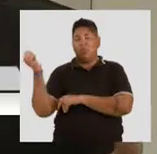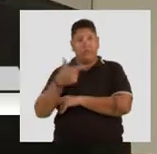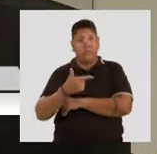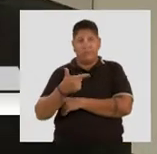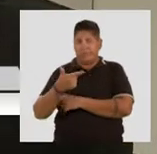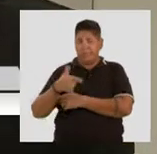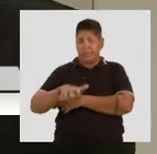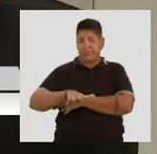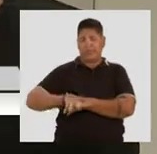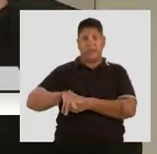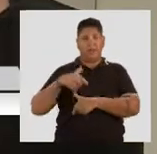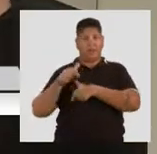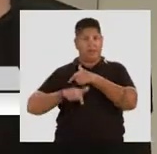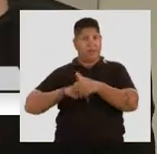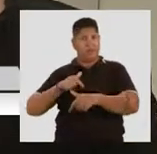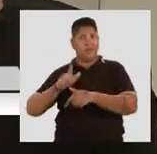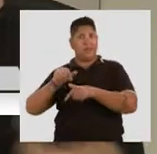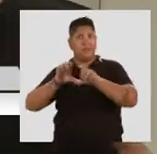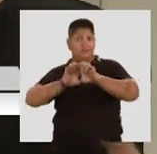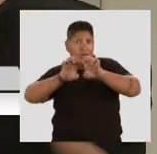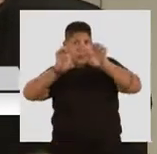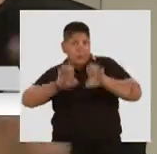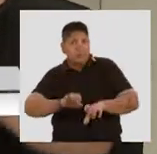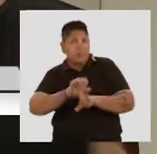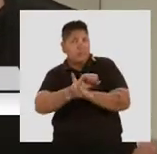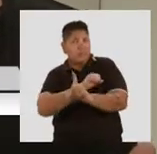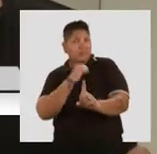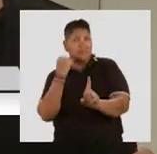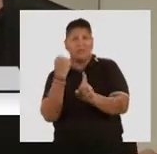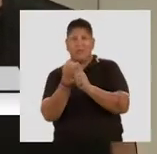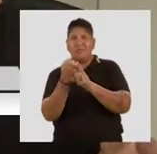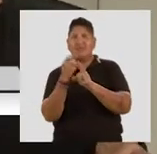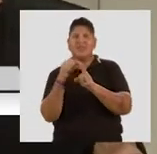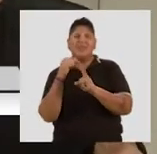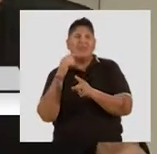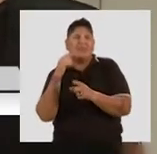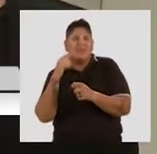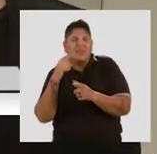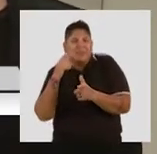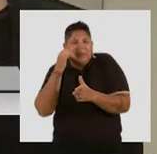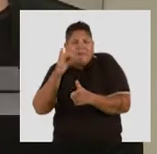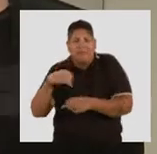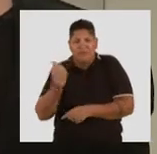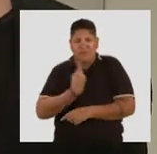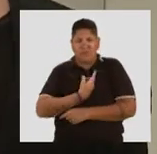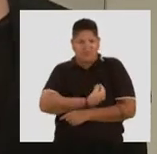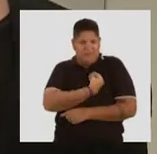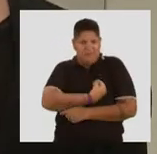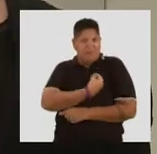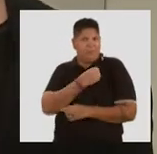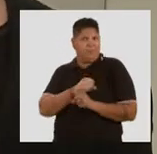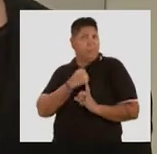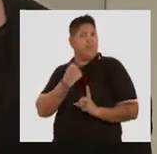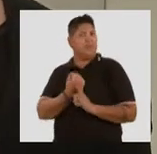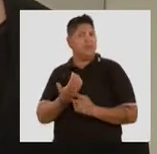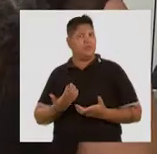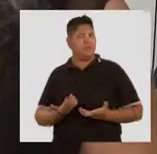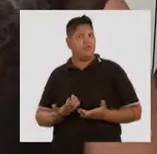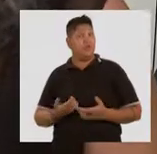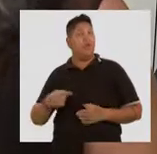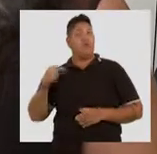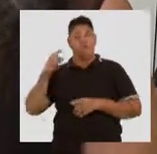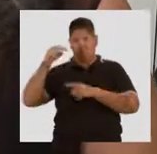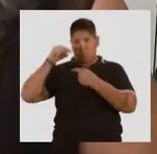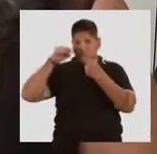muito mais do que mercado de trabalho e tal, é uma estrutura social que impede a gente de existir na sociedade, sabe?